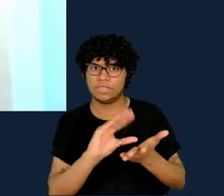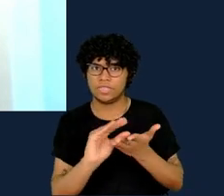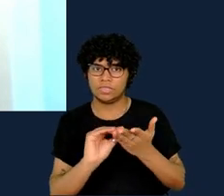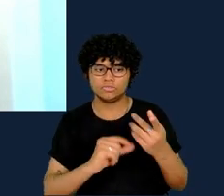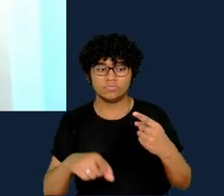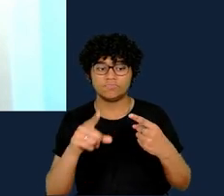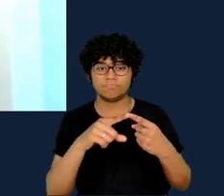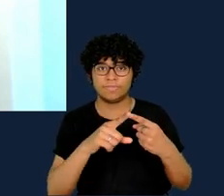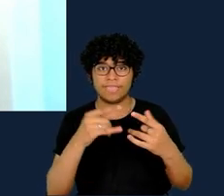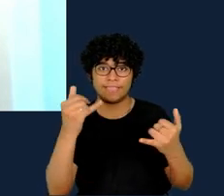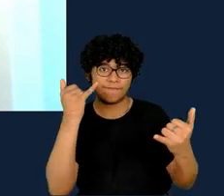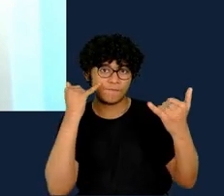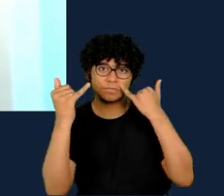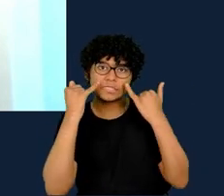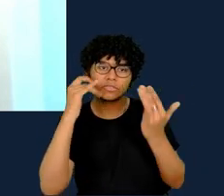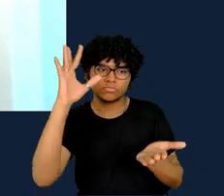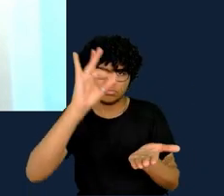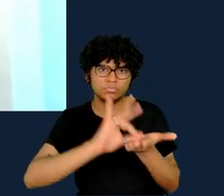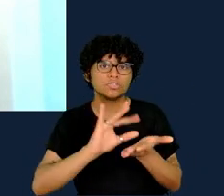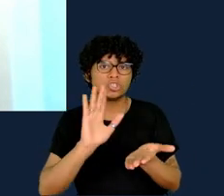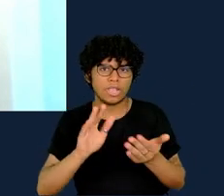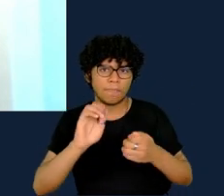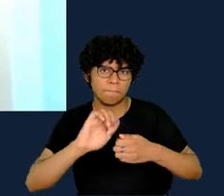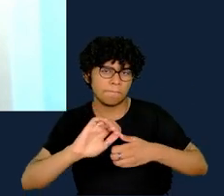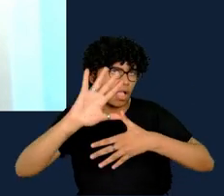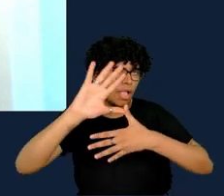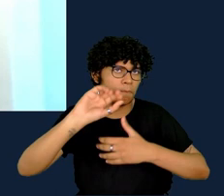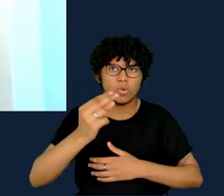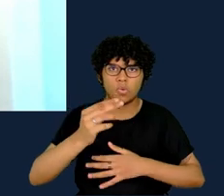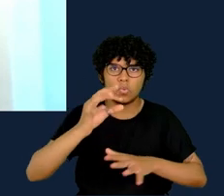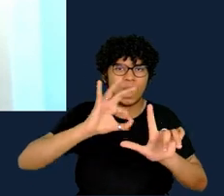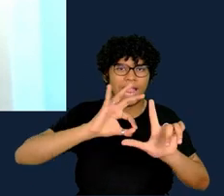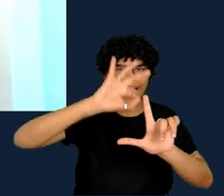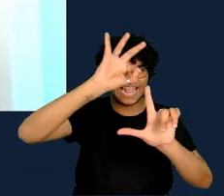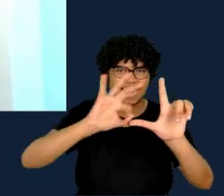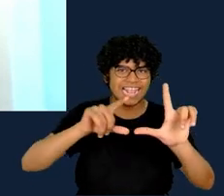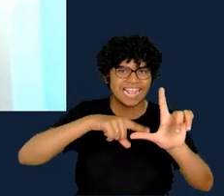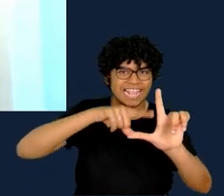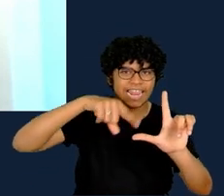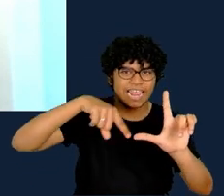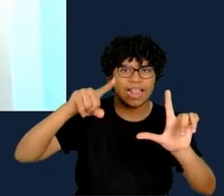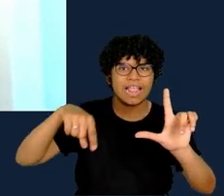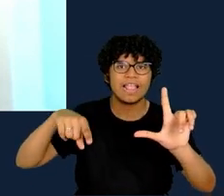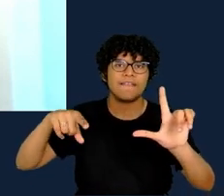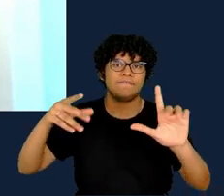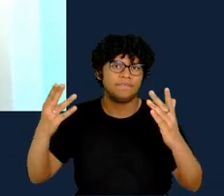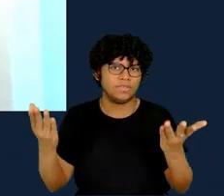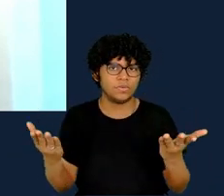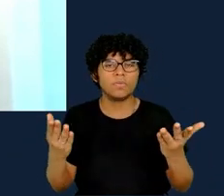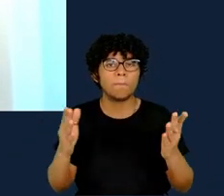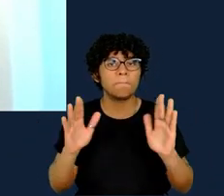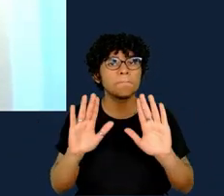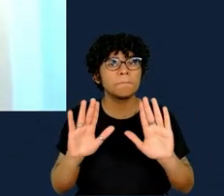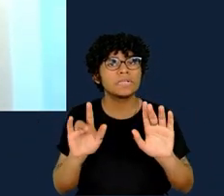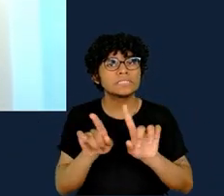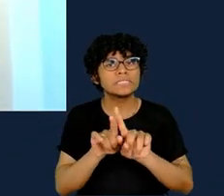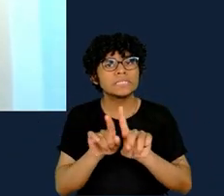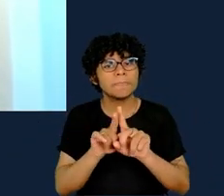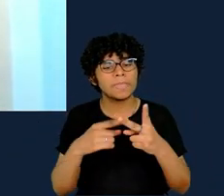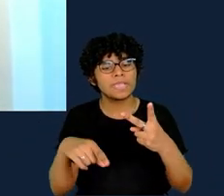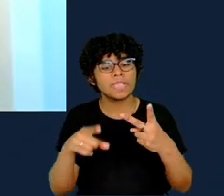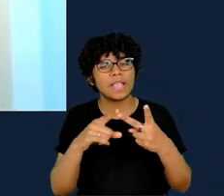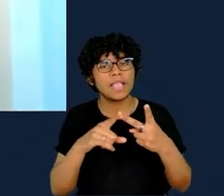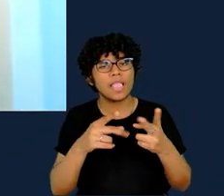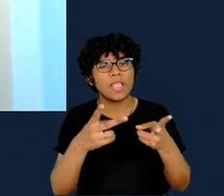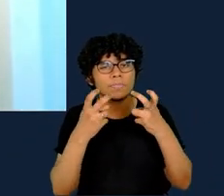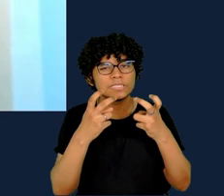informação consolidada, né, sejam mapas, gráficos e índices, mas também traz uma concepção de dados como uma observação empírica,